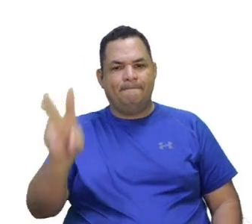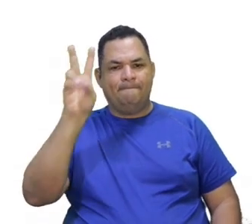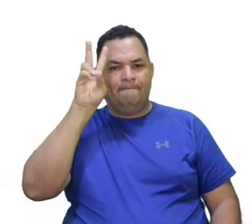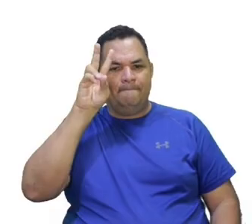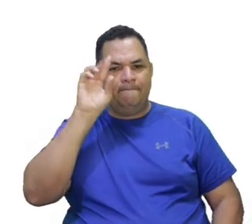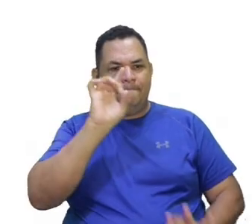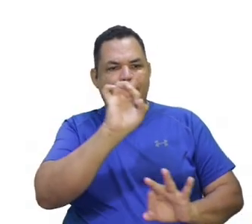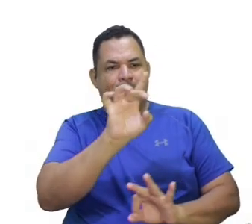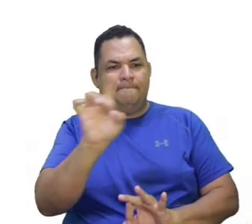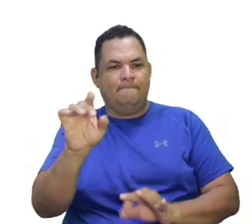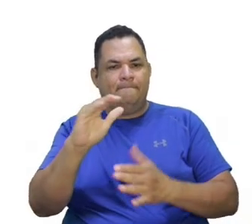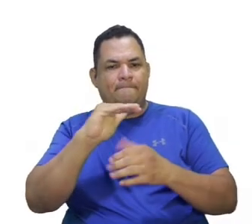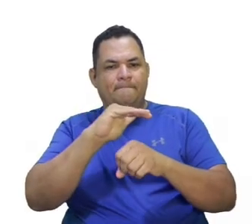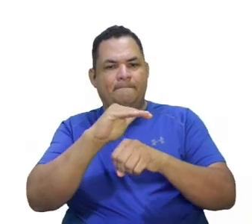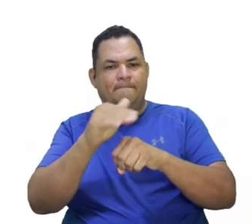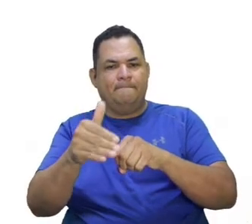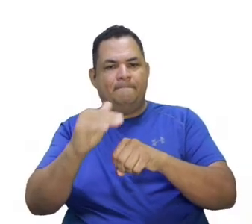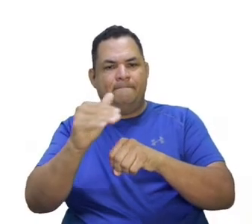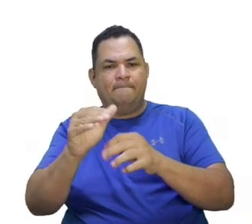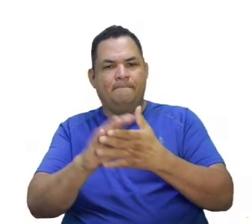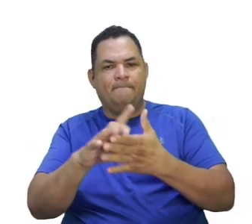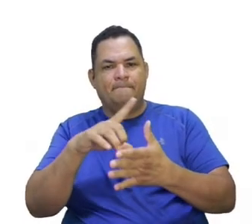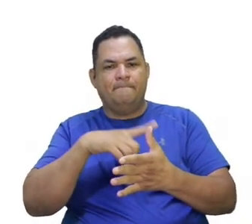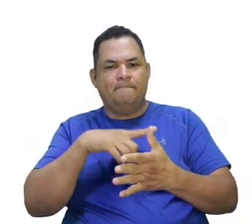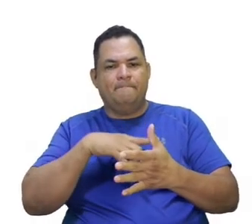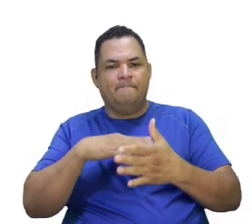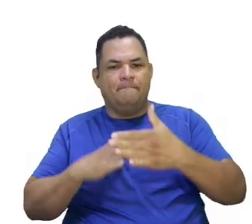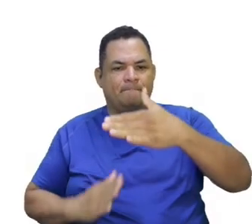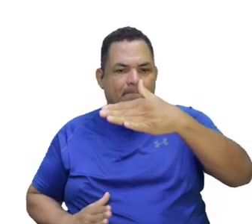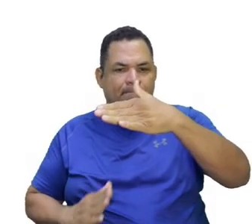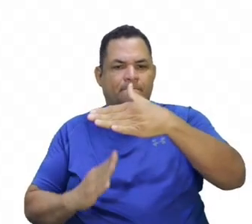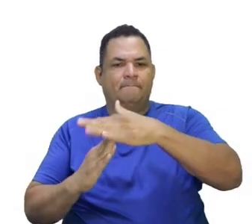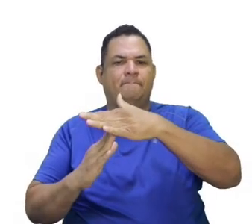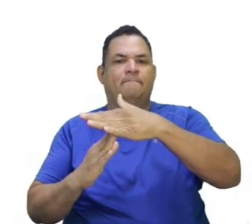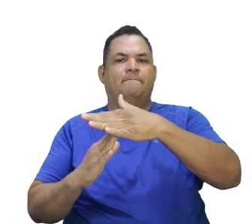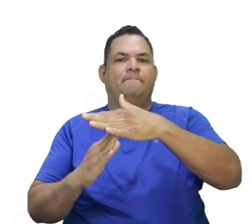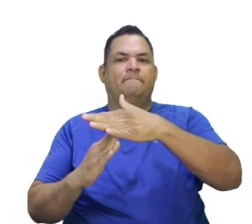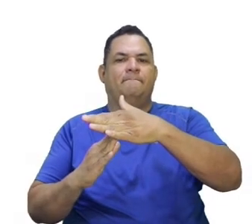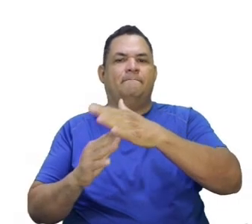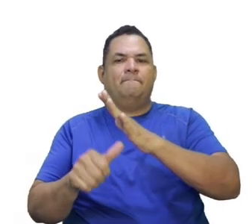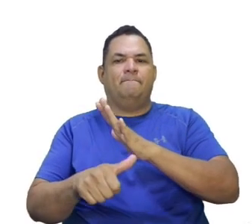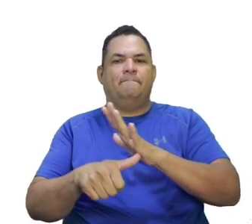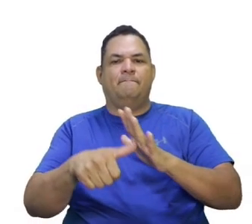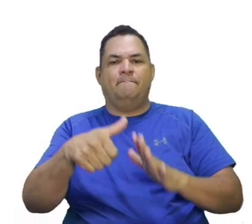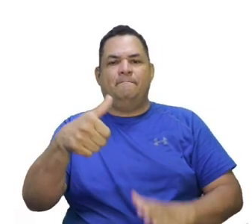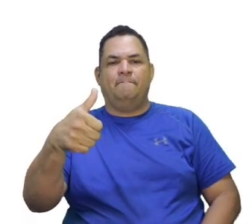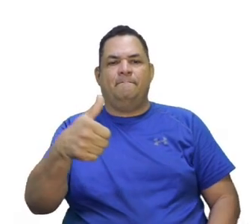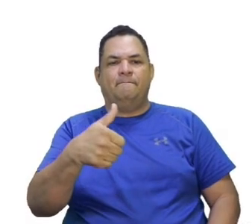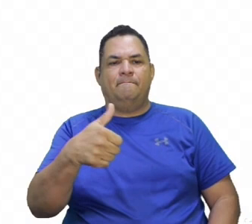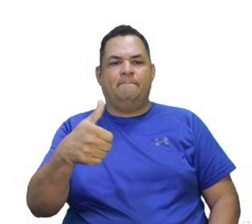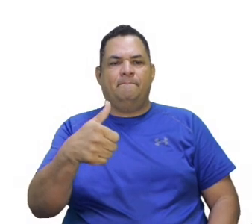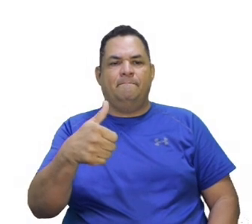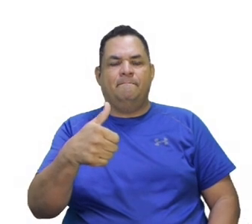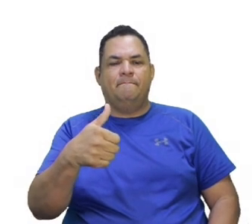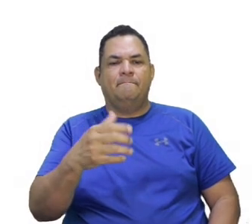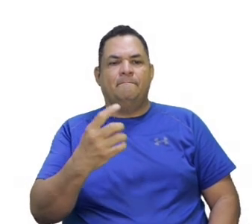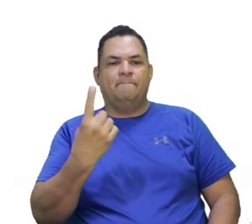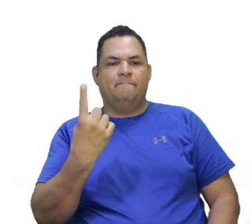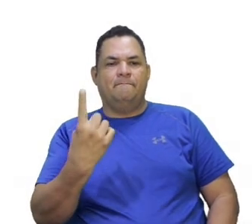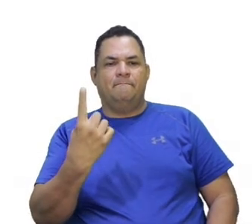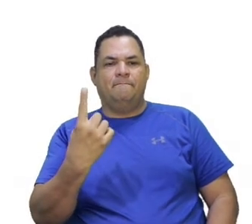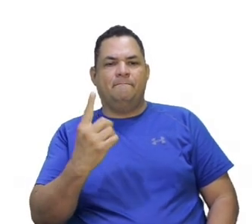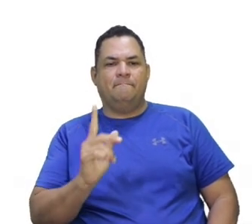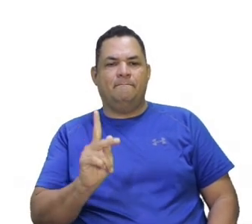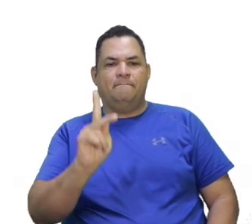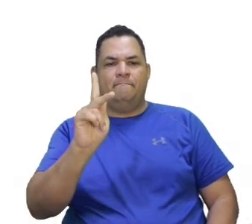que cada uma das camadas tem uma capacidade máxima de subnível. A primeira camada, ou nível 1, é a nossa